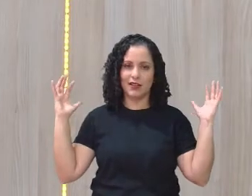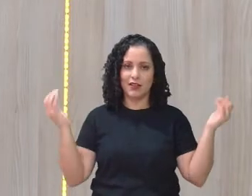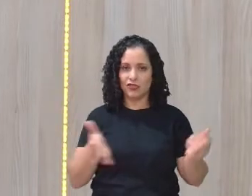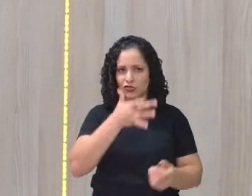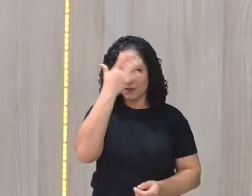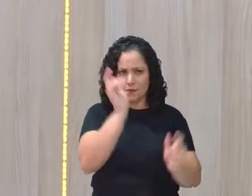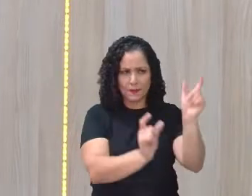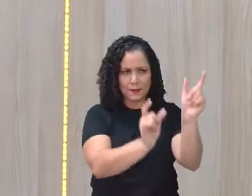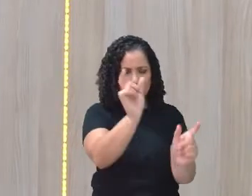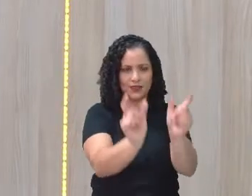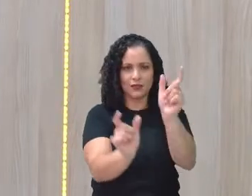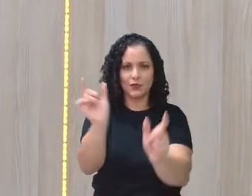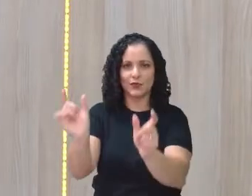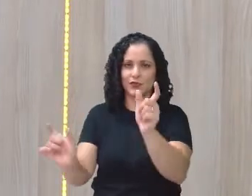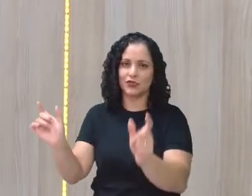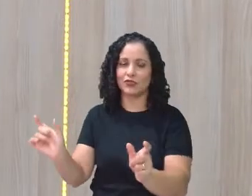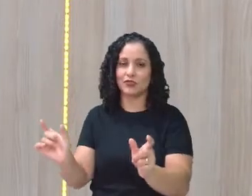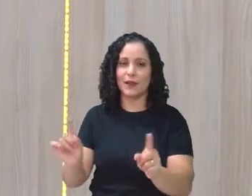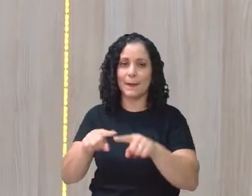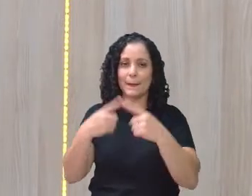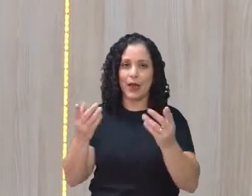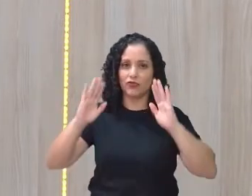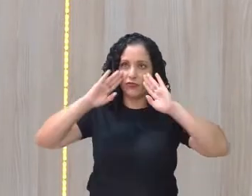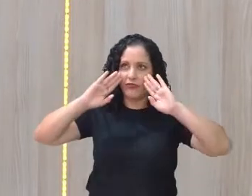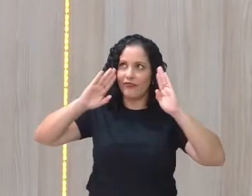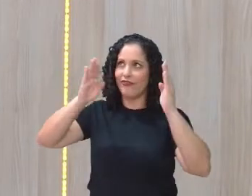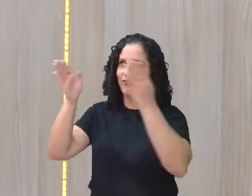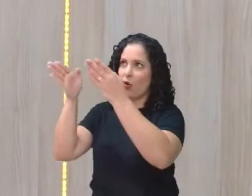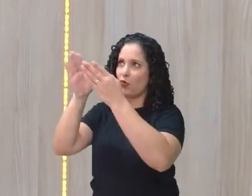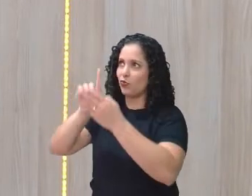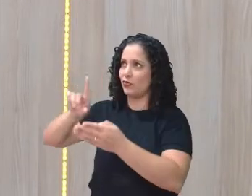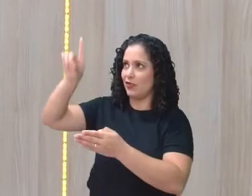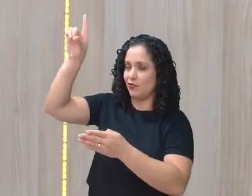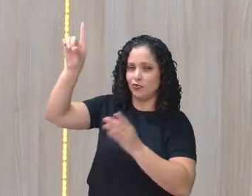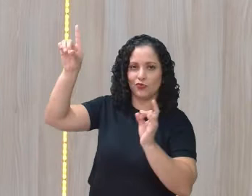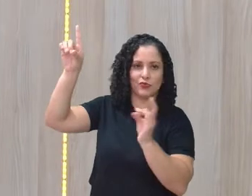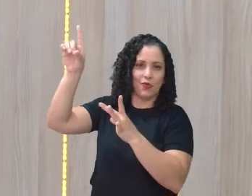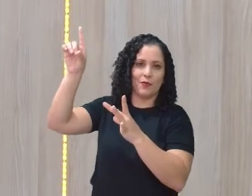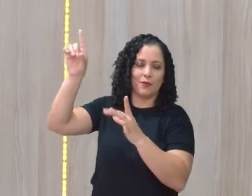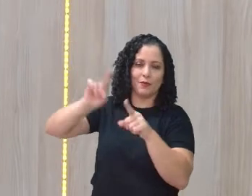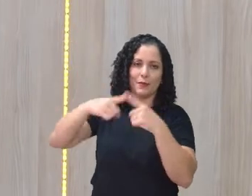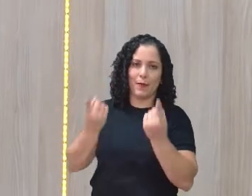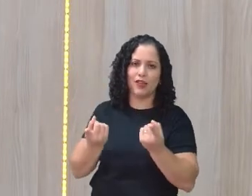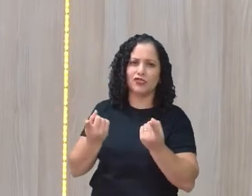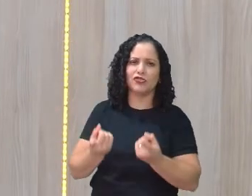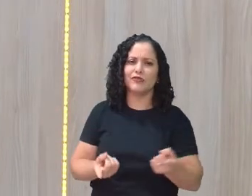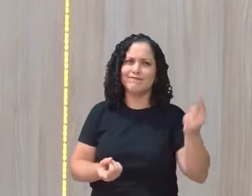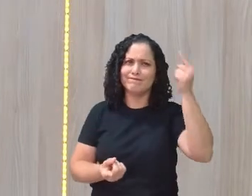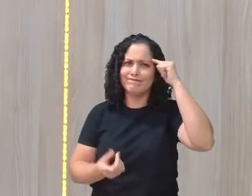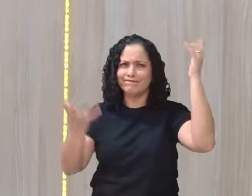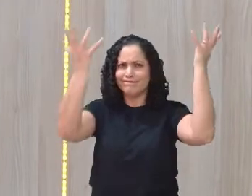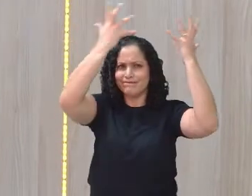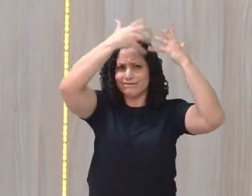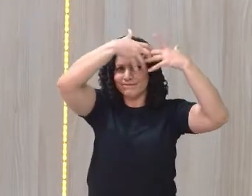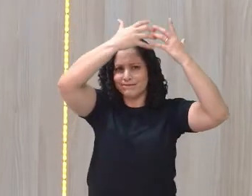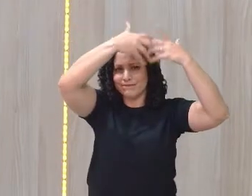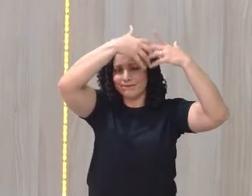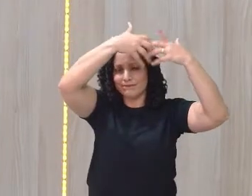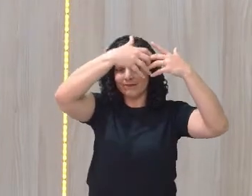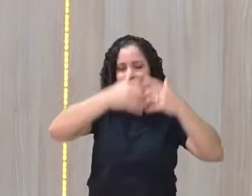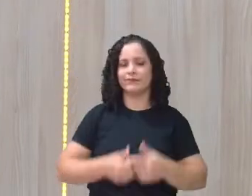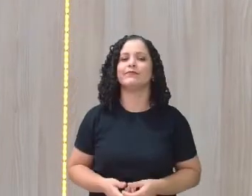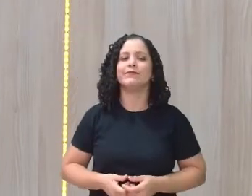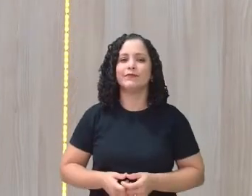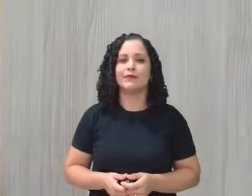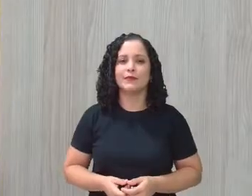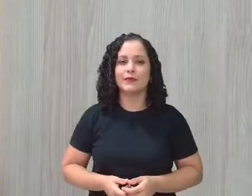o olhar, né, dessa divindade, desse Deus, e não pensando na questão racional, não é isso? Que uma